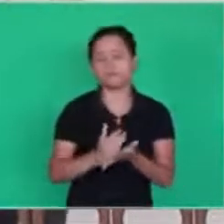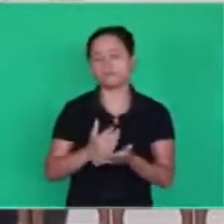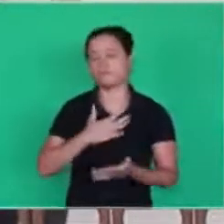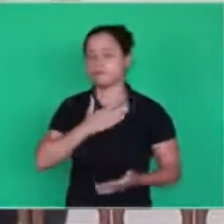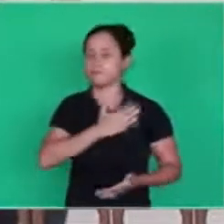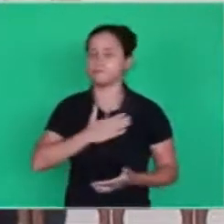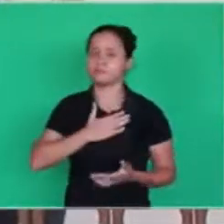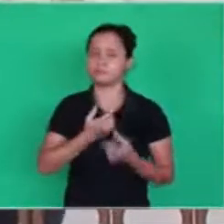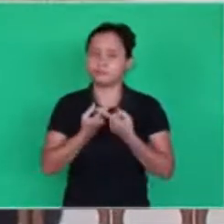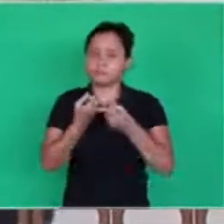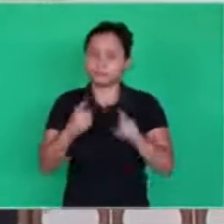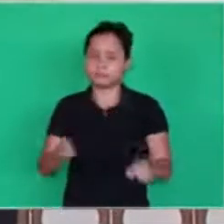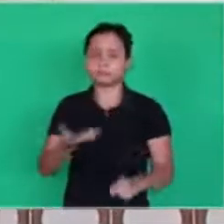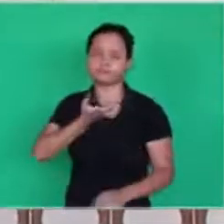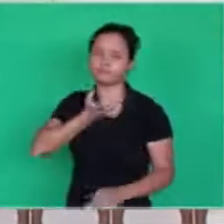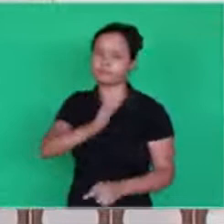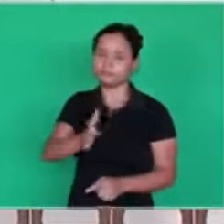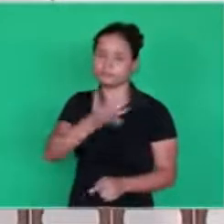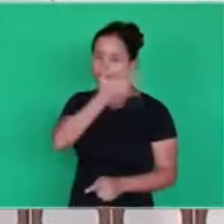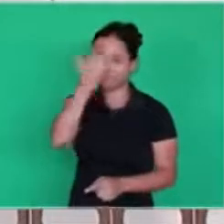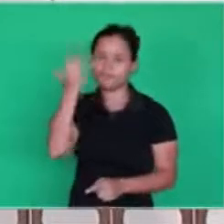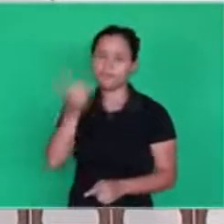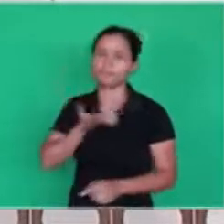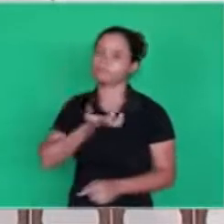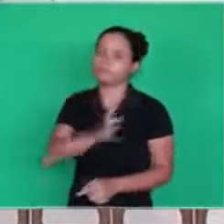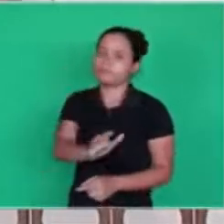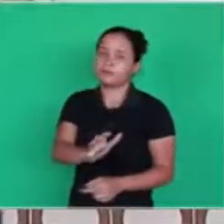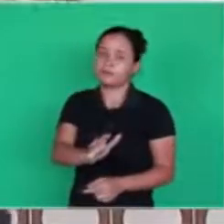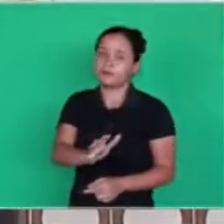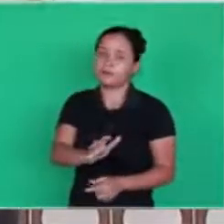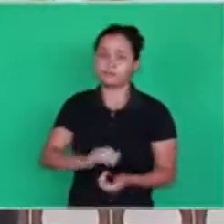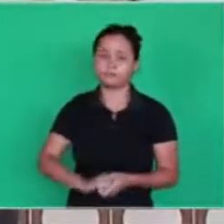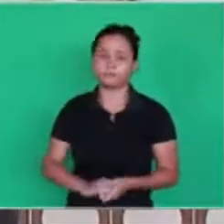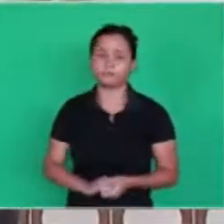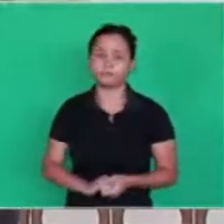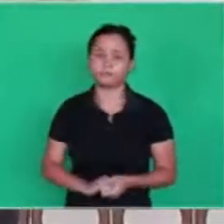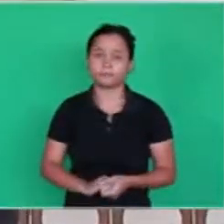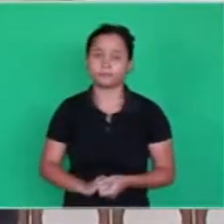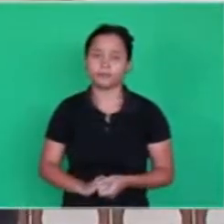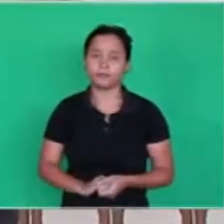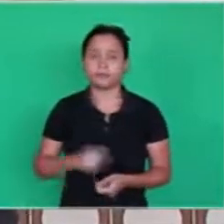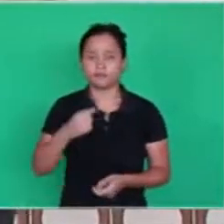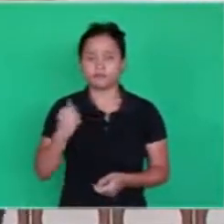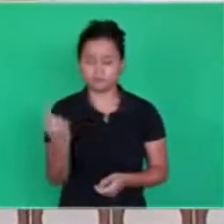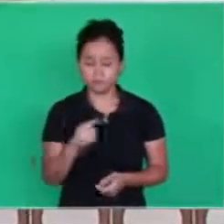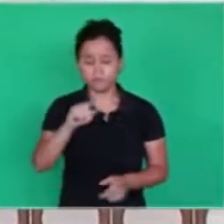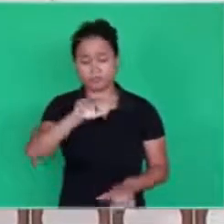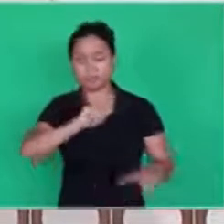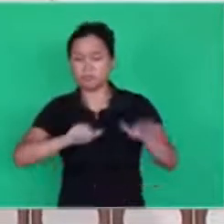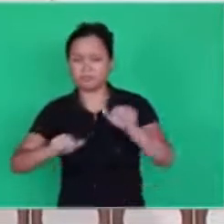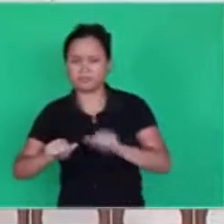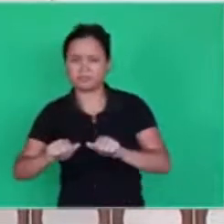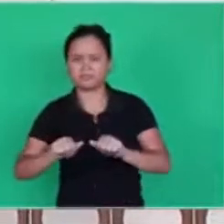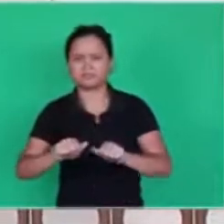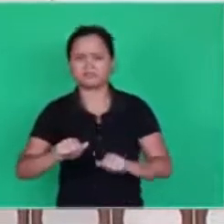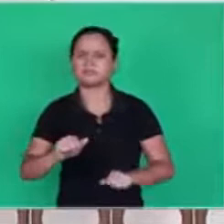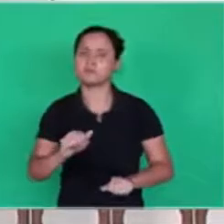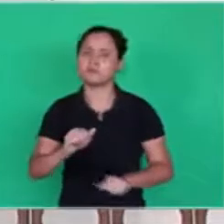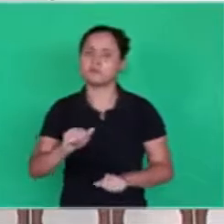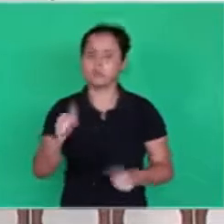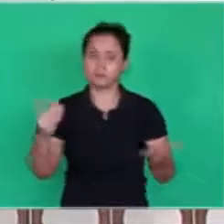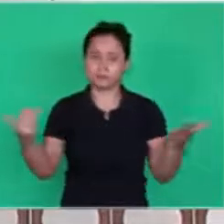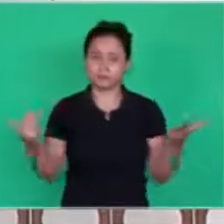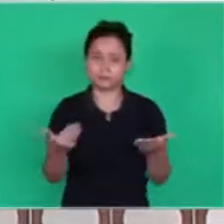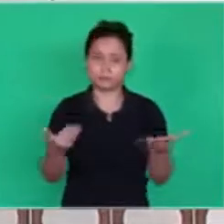Senhor quer para a nossa vida. Não foi por isso, não foi para isso. Nós fomos chamados, ainda mais um momento final. Nós